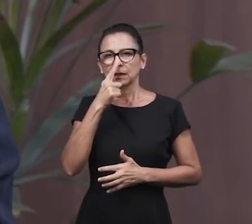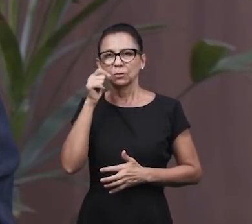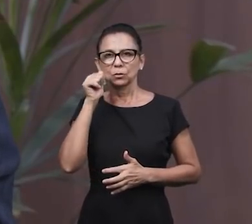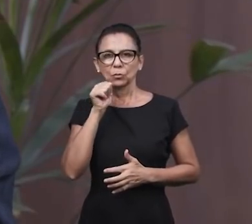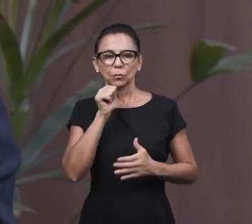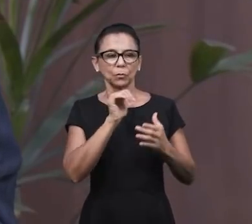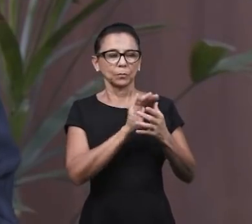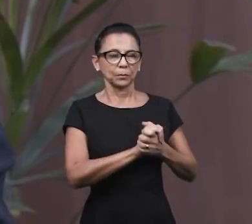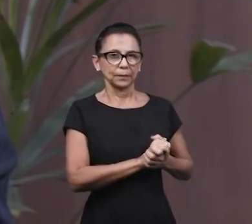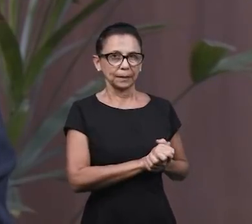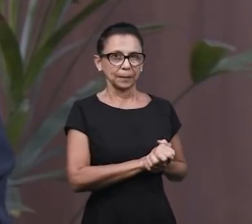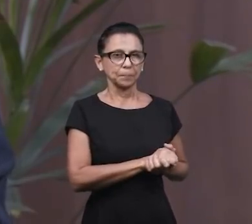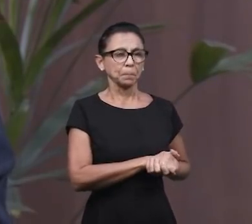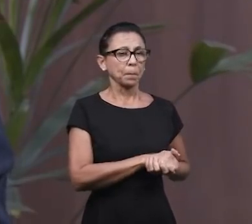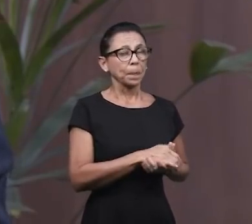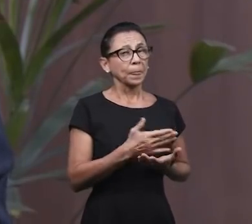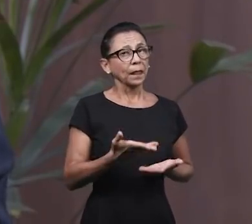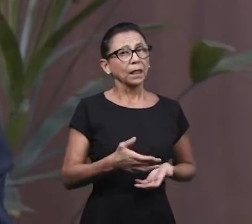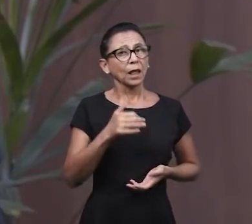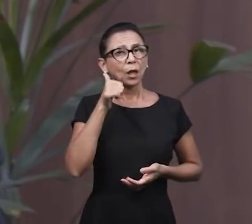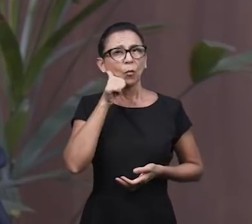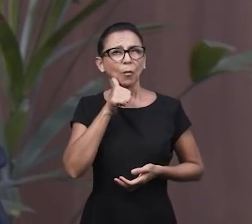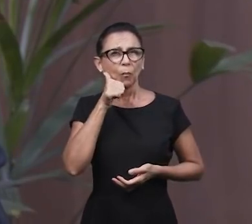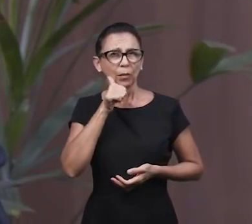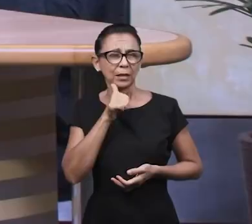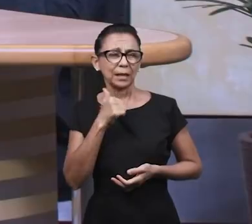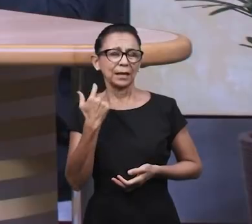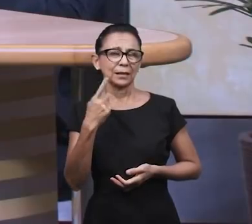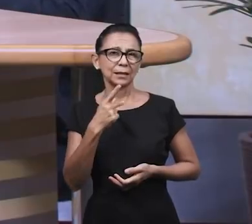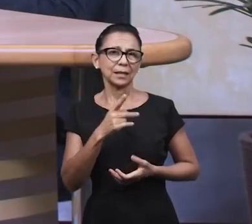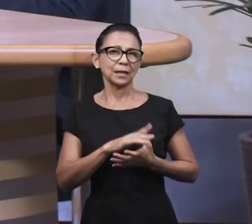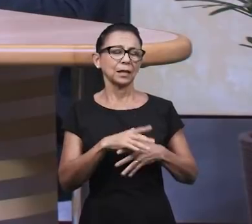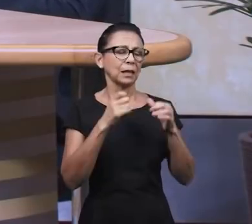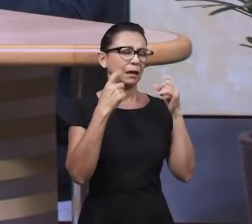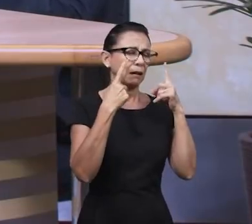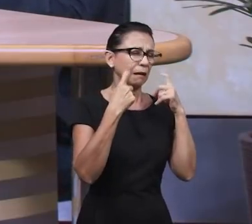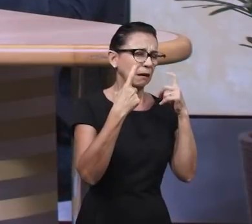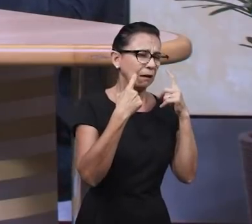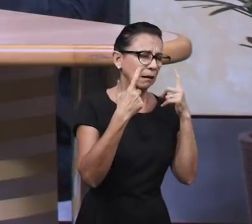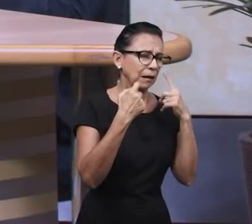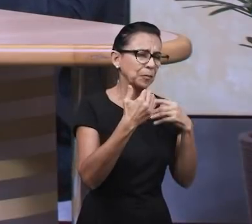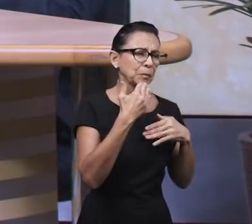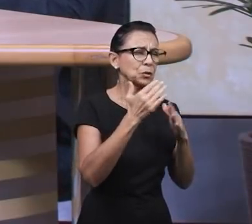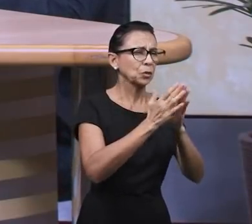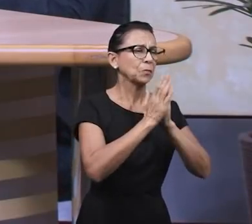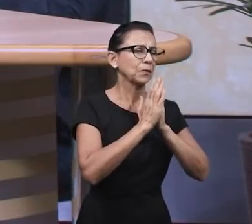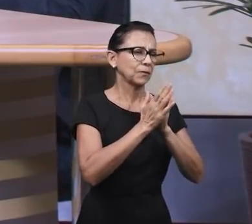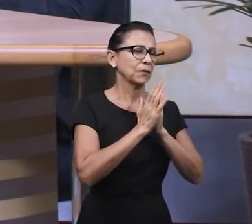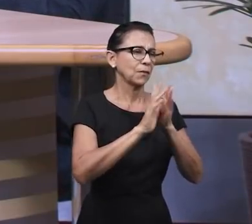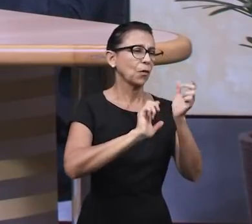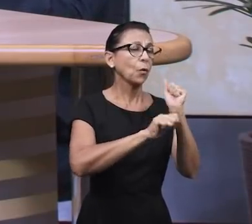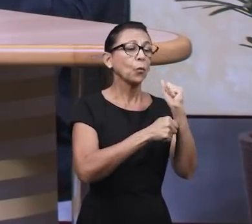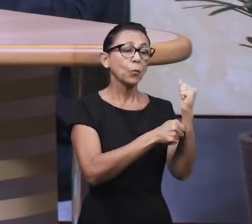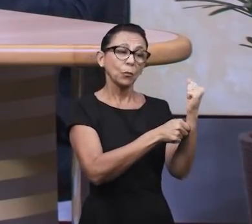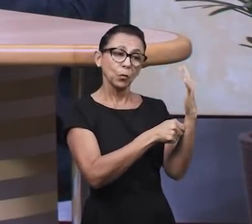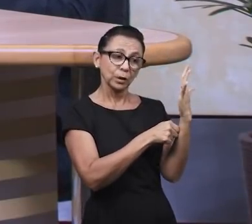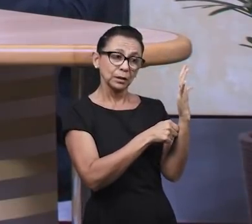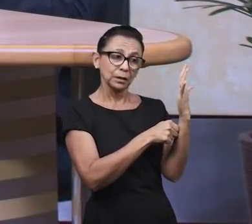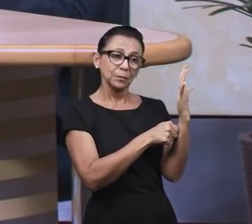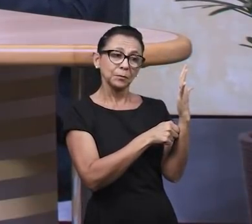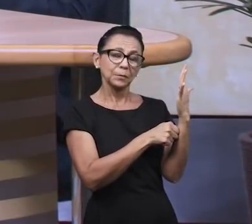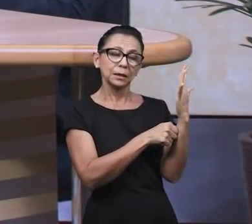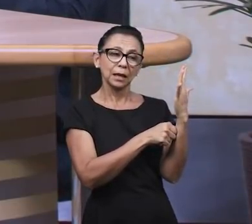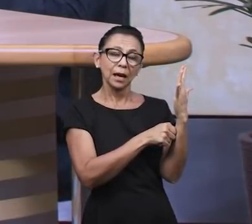então, ela chorando aos pés dele no último dia, ele então declarou para ela o enigma. E ela